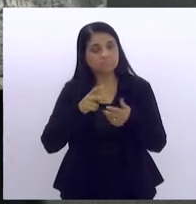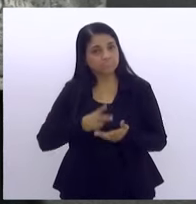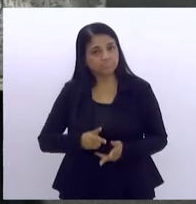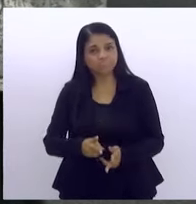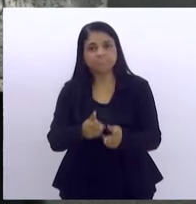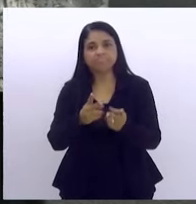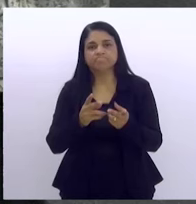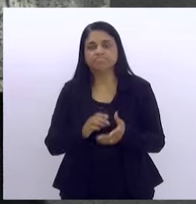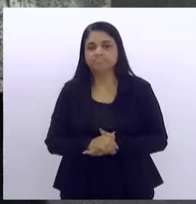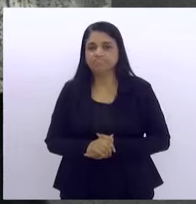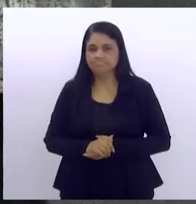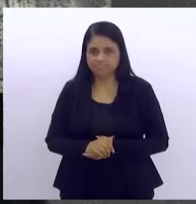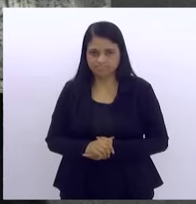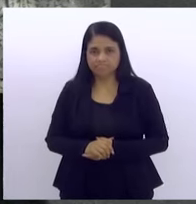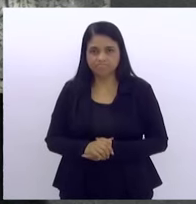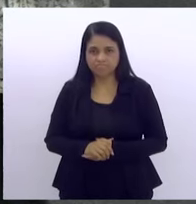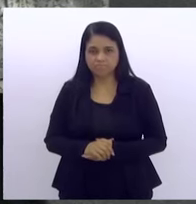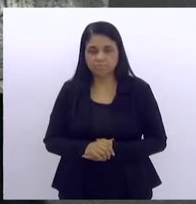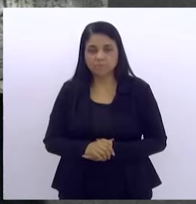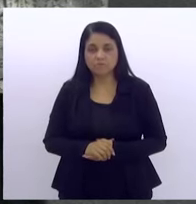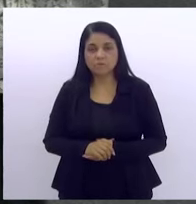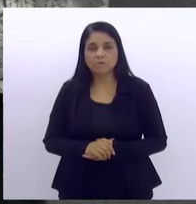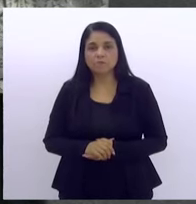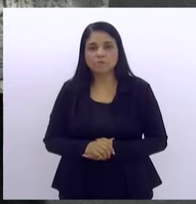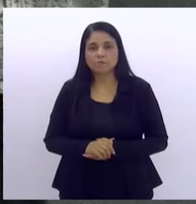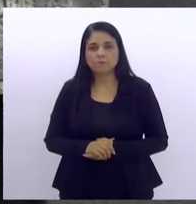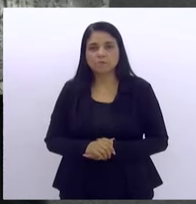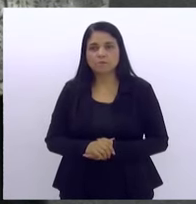permanente. Né. E também